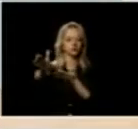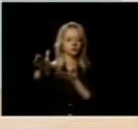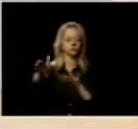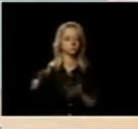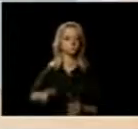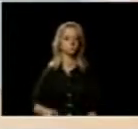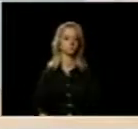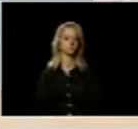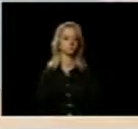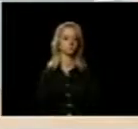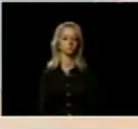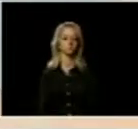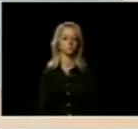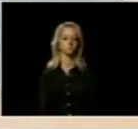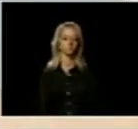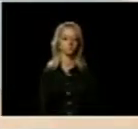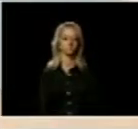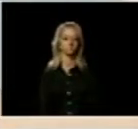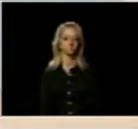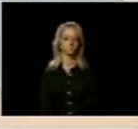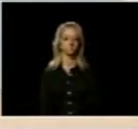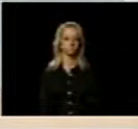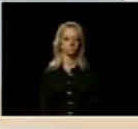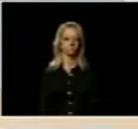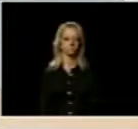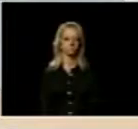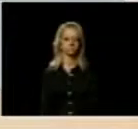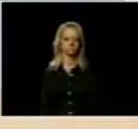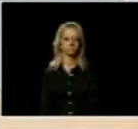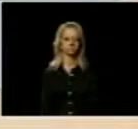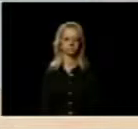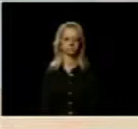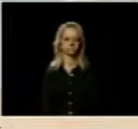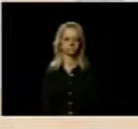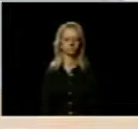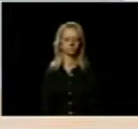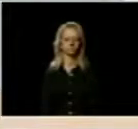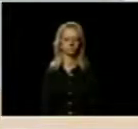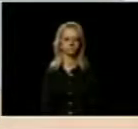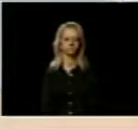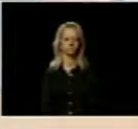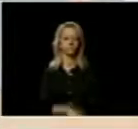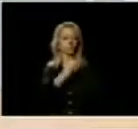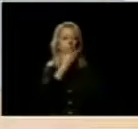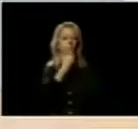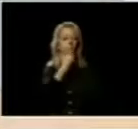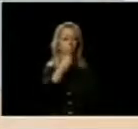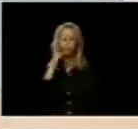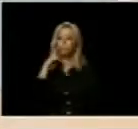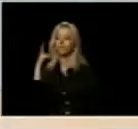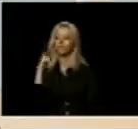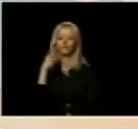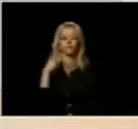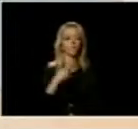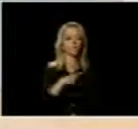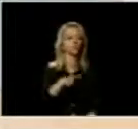E ele, desesperado, não tinha mecânico próximo, e ele tinha horário para chegar